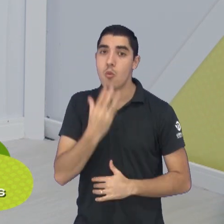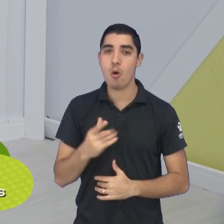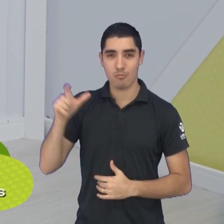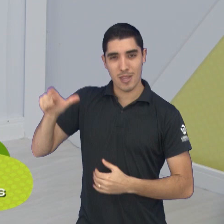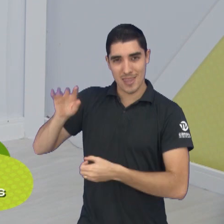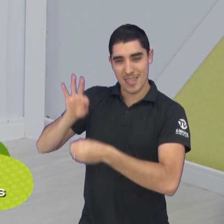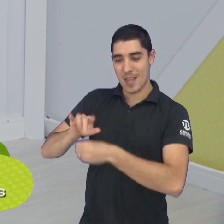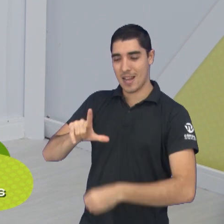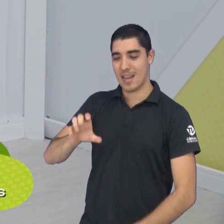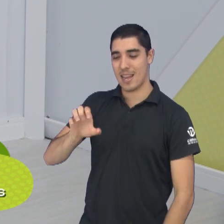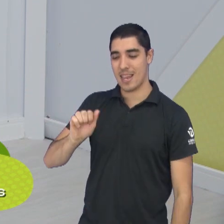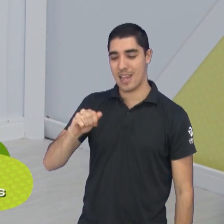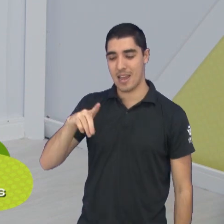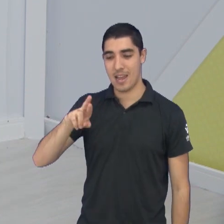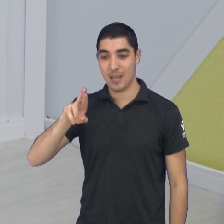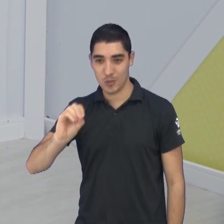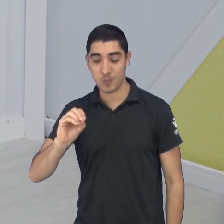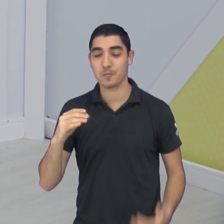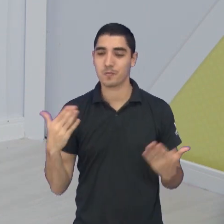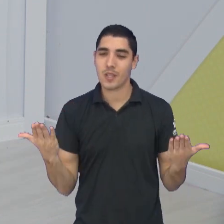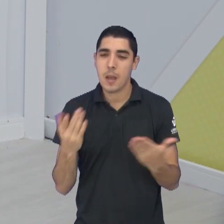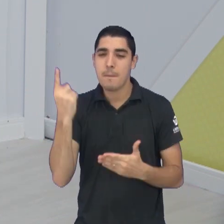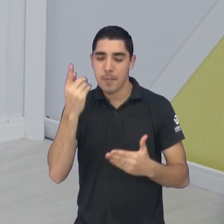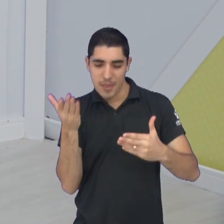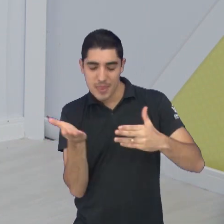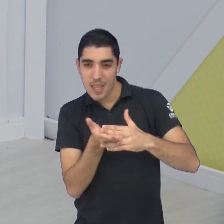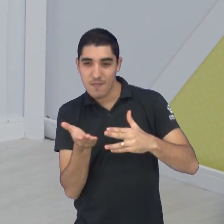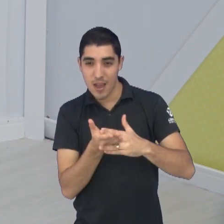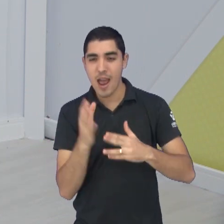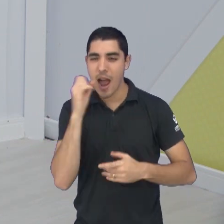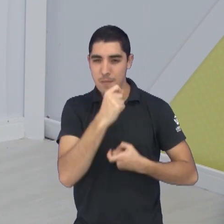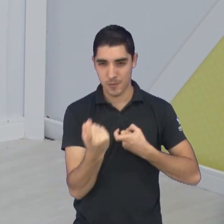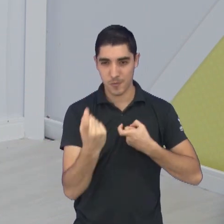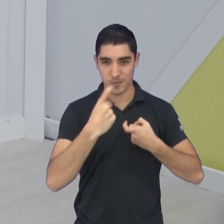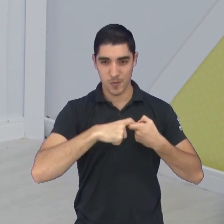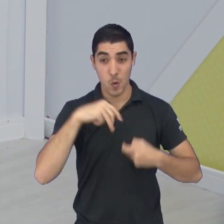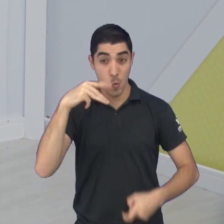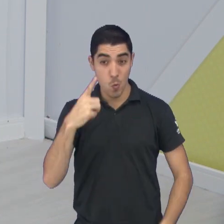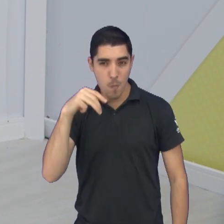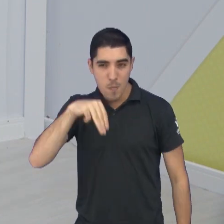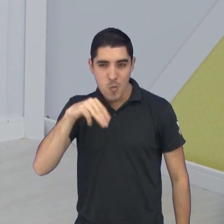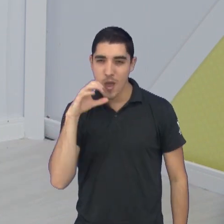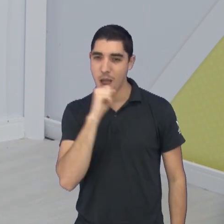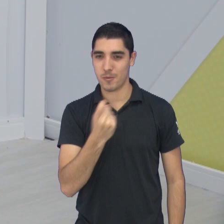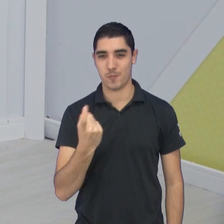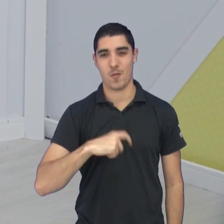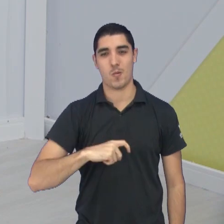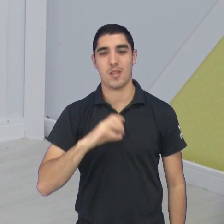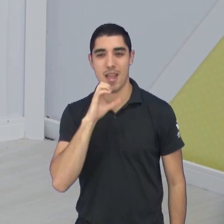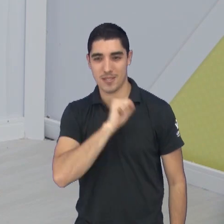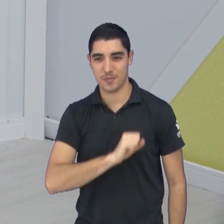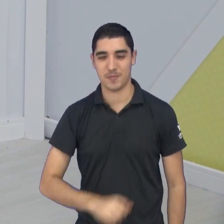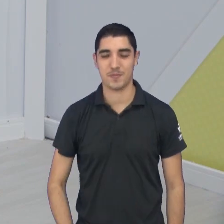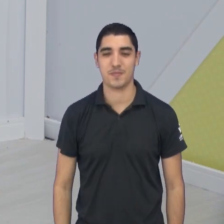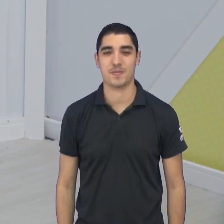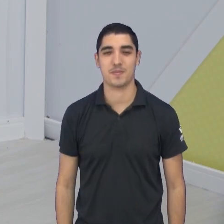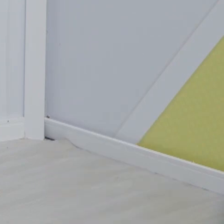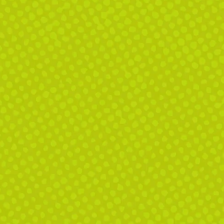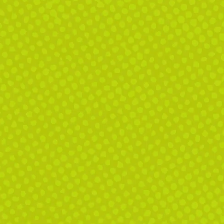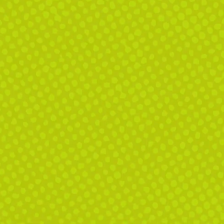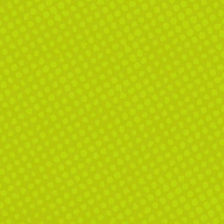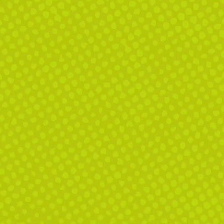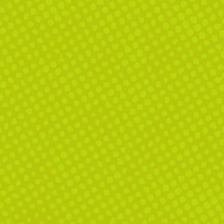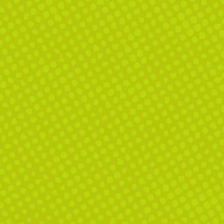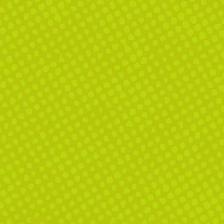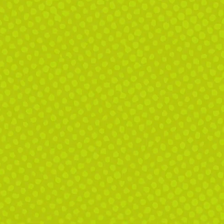técnico Leandro Leal, tá certo? A gente vai para o primeiro intervalo do dia, é rapidinho, é pai bola, 1 minutinho e meio, a gente está de volta, não sai daí.